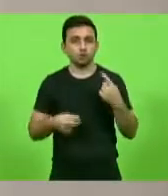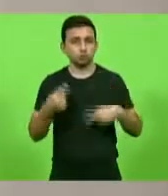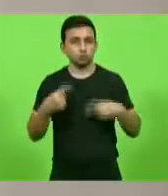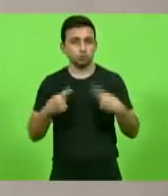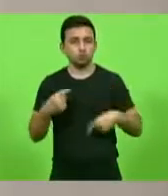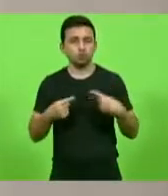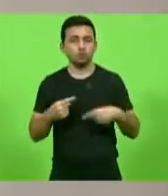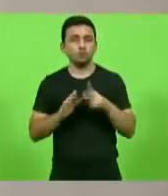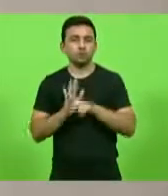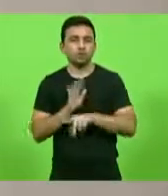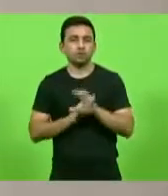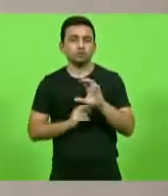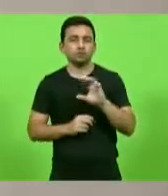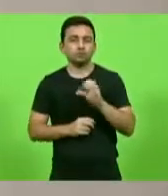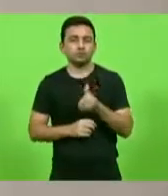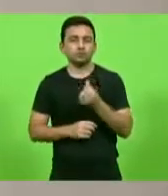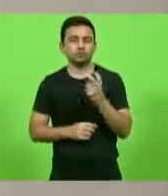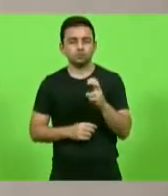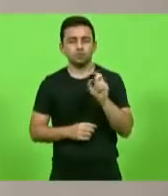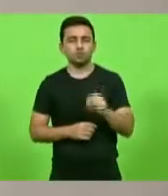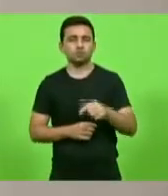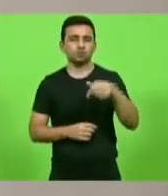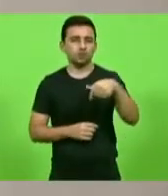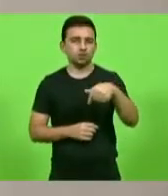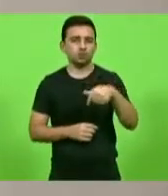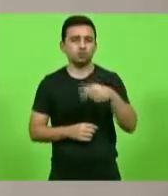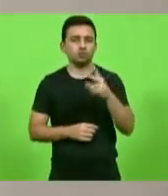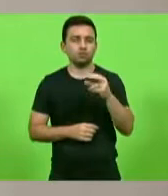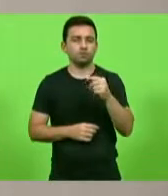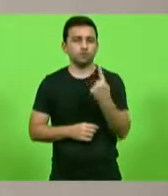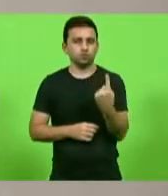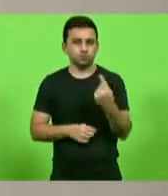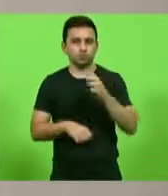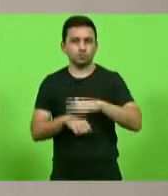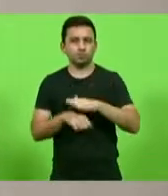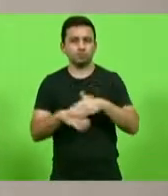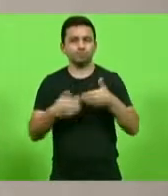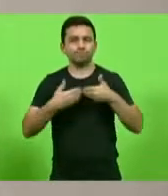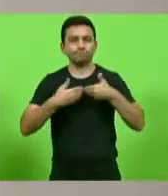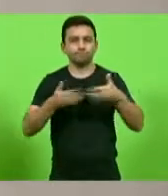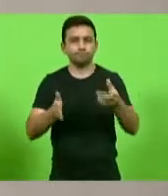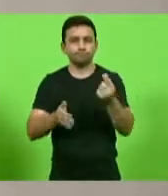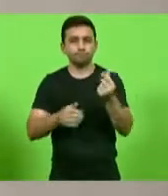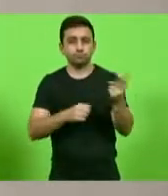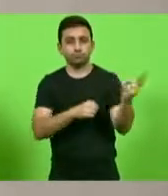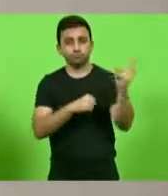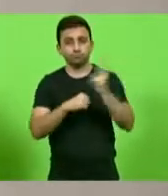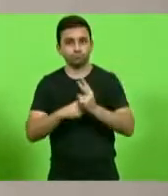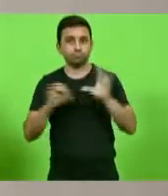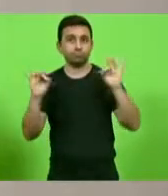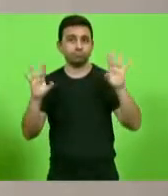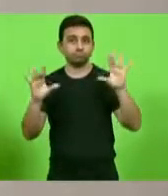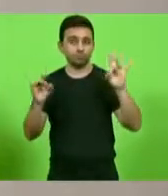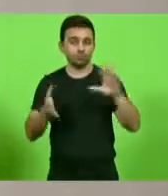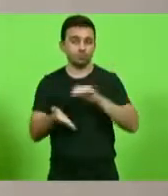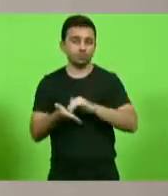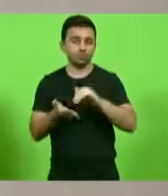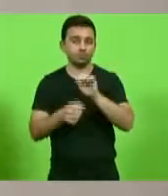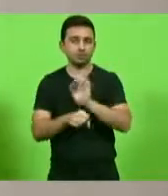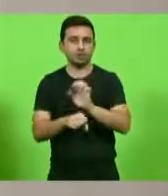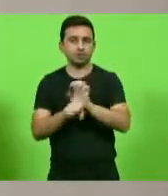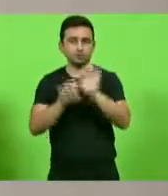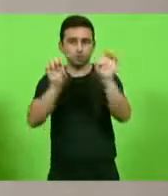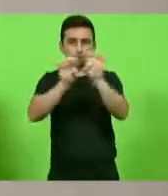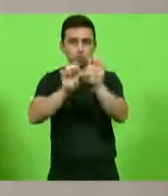PL 65.7/2021, autor Governo do Estado, autoriza a abertura de crédito especial em favor da Secretaria de Estado da Infraestrutura